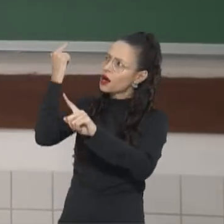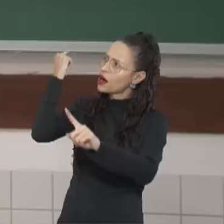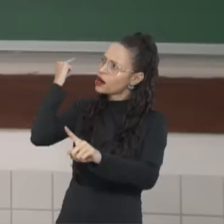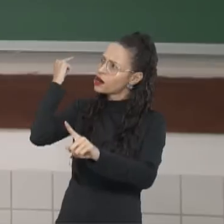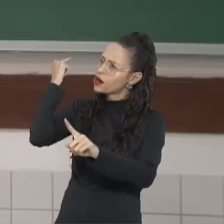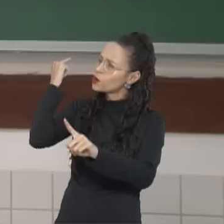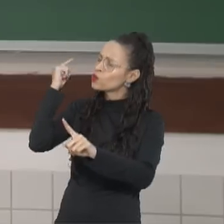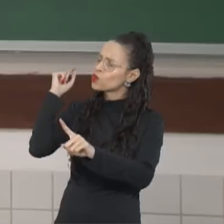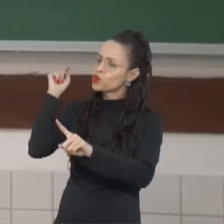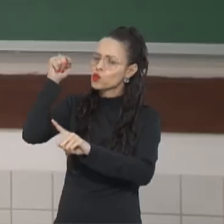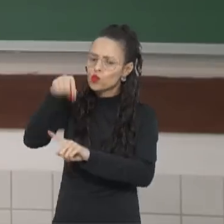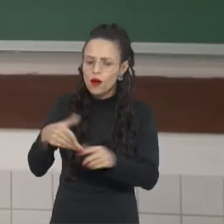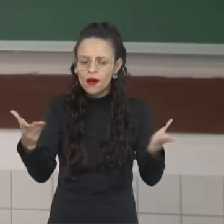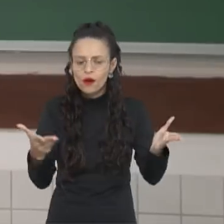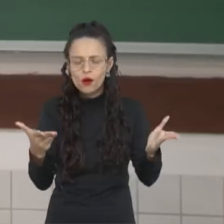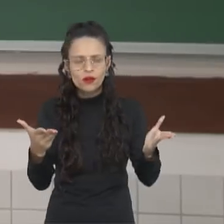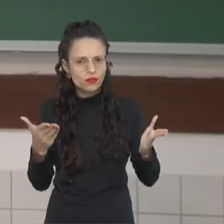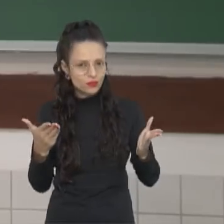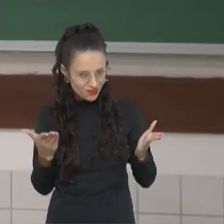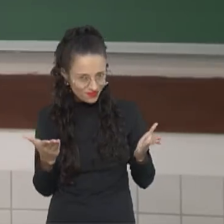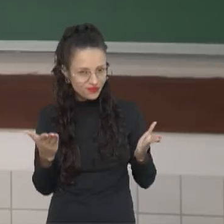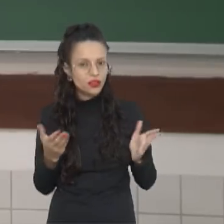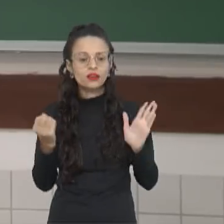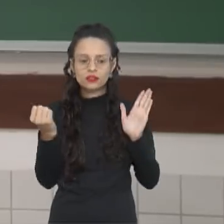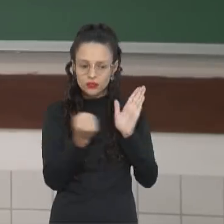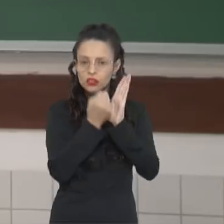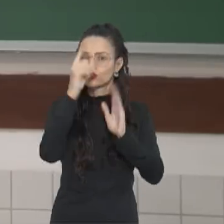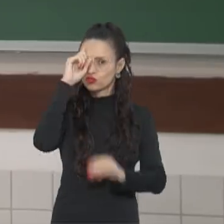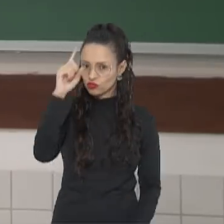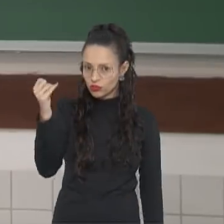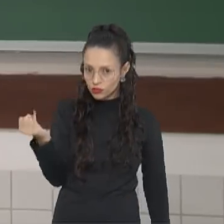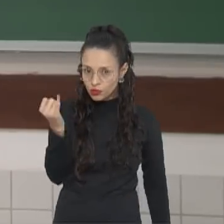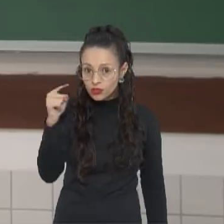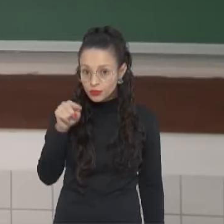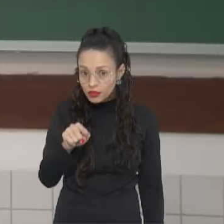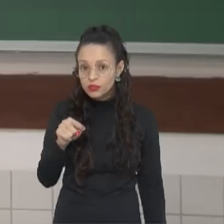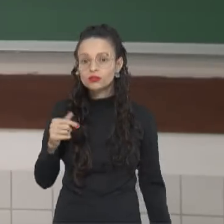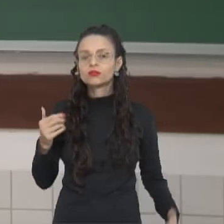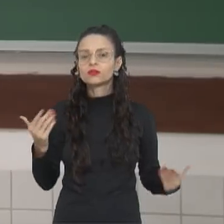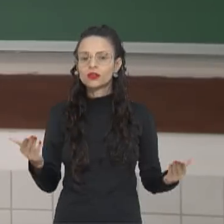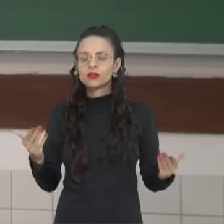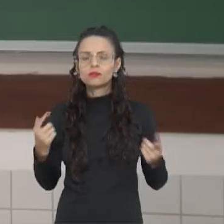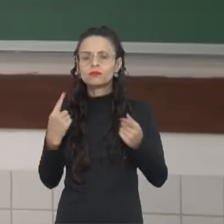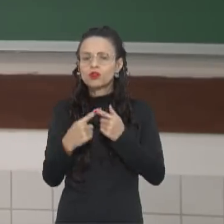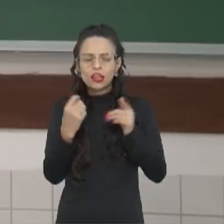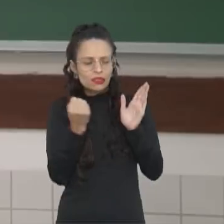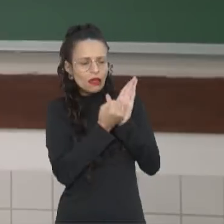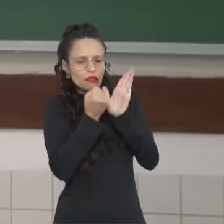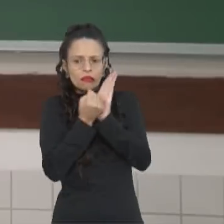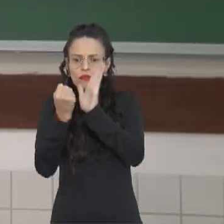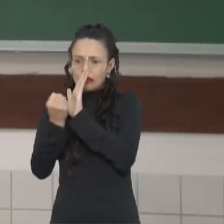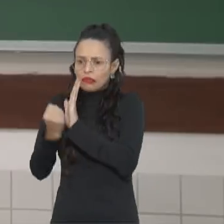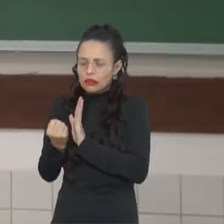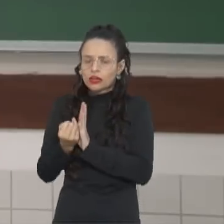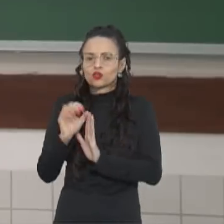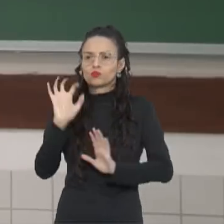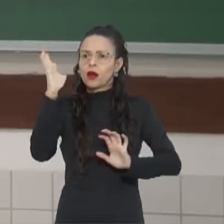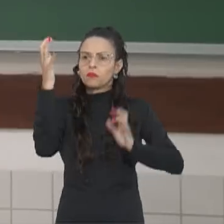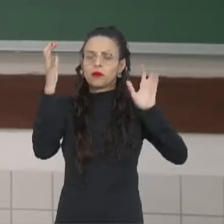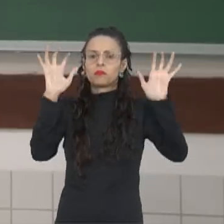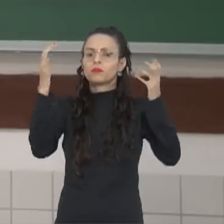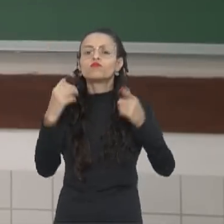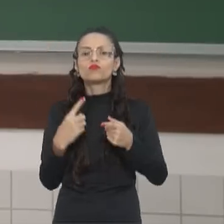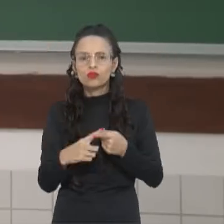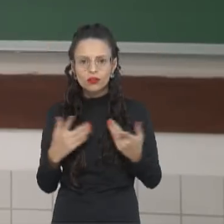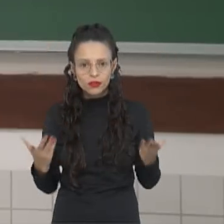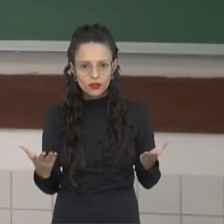algumas coisas, questionando o que está acontecendo? Datas são importantes para isso? Então, por que tantas datas sobre alguns acontecimentos